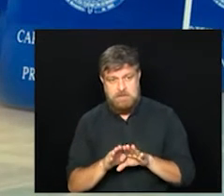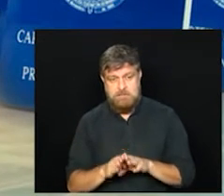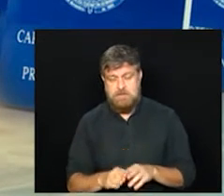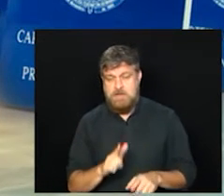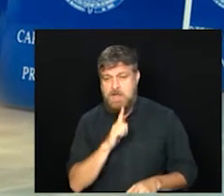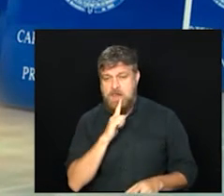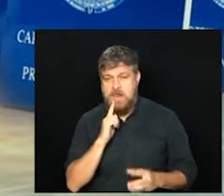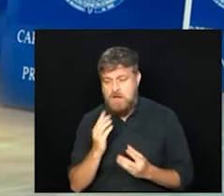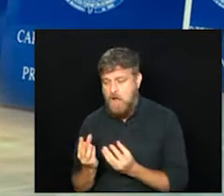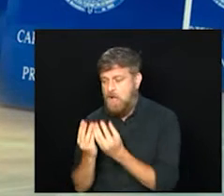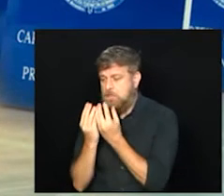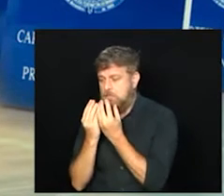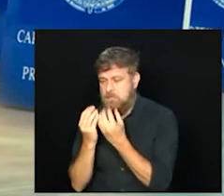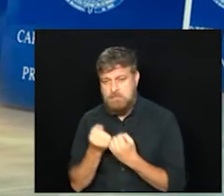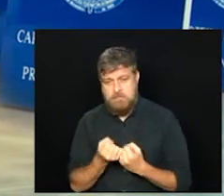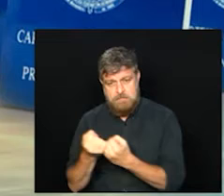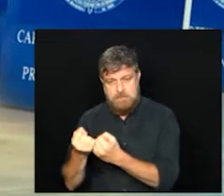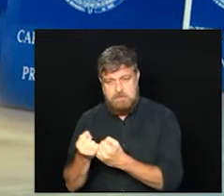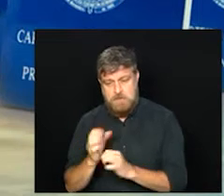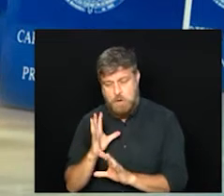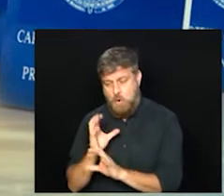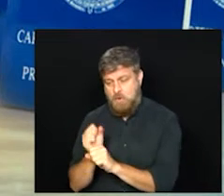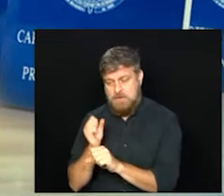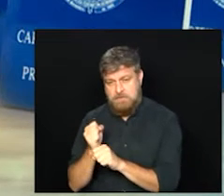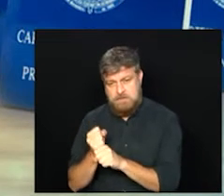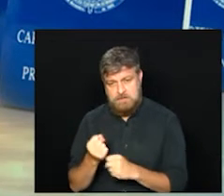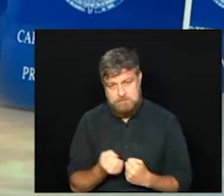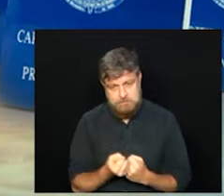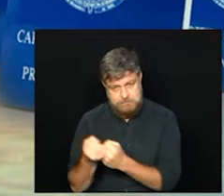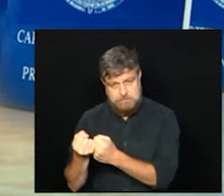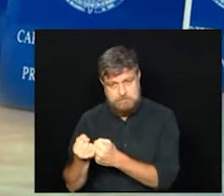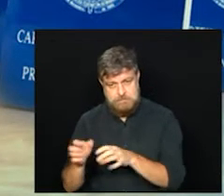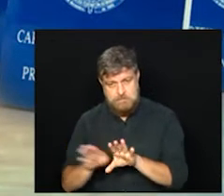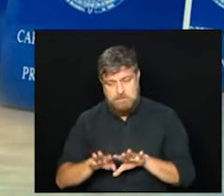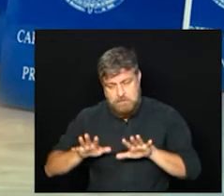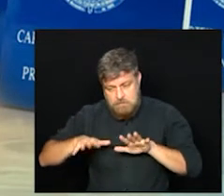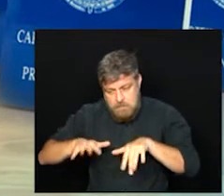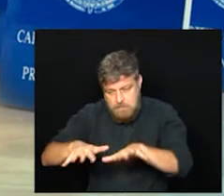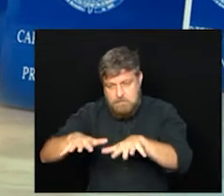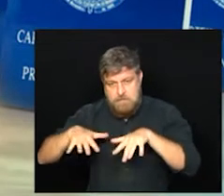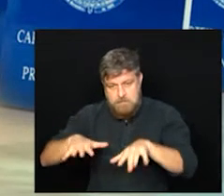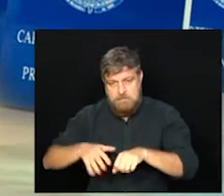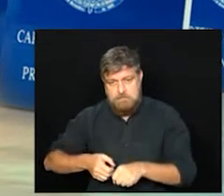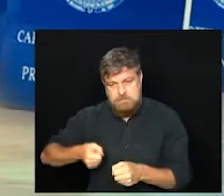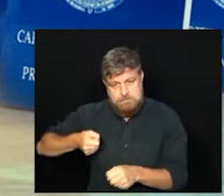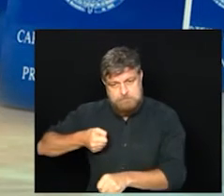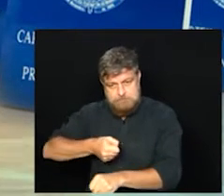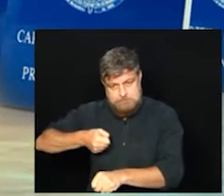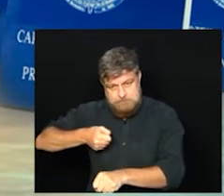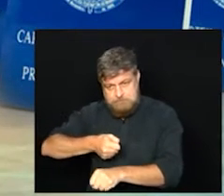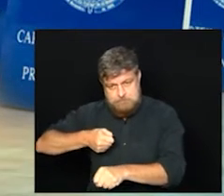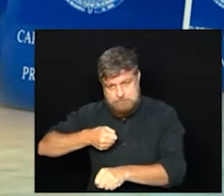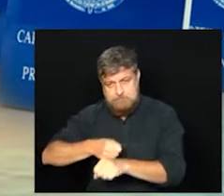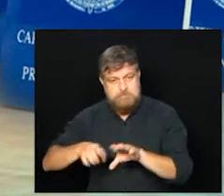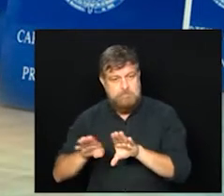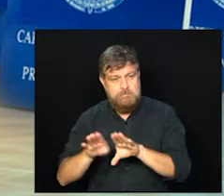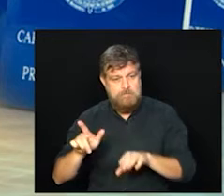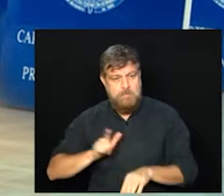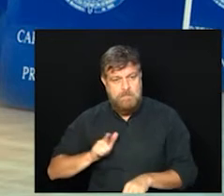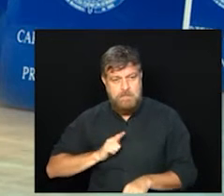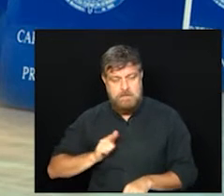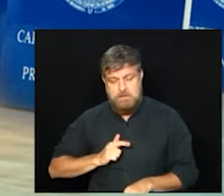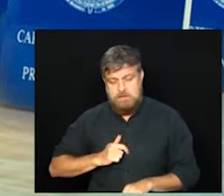lanchonete, auxiliar de contabilidade, auxiliar de costura, carpinteiro de obras, conferente